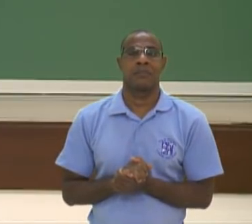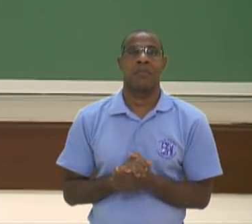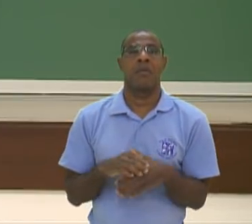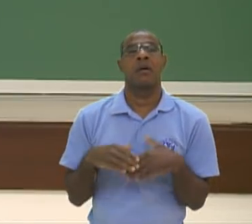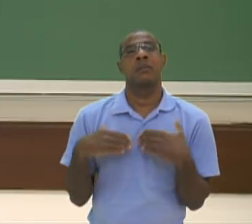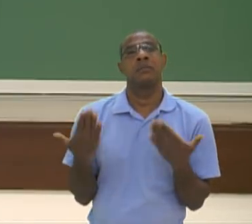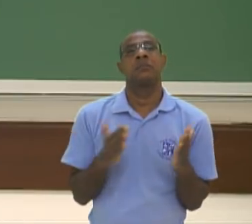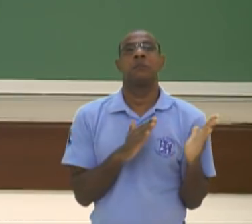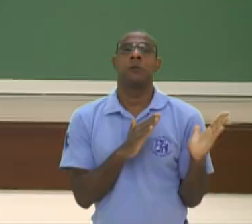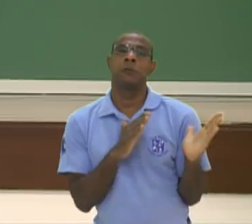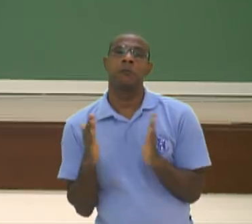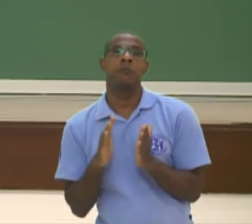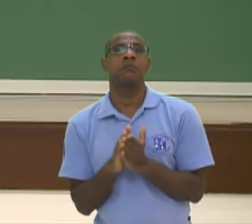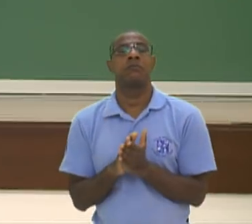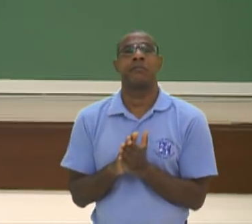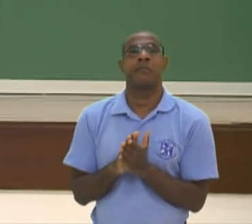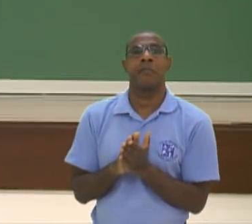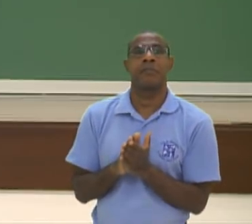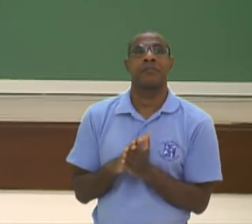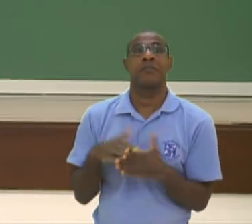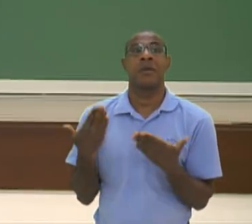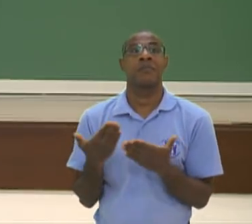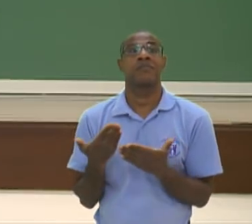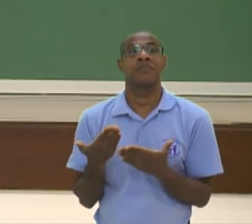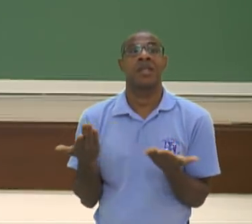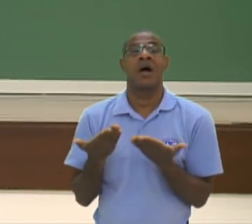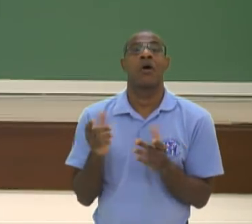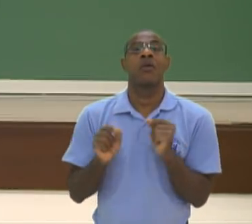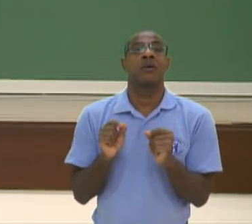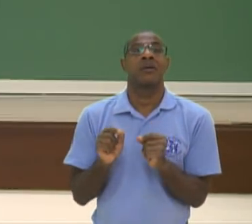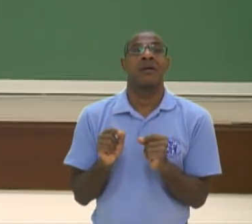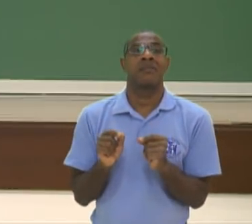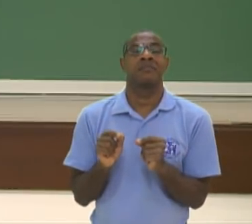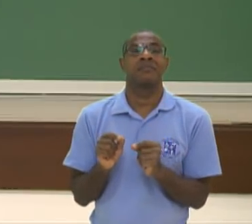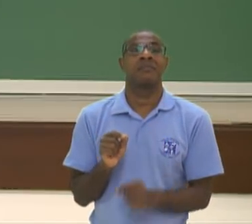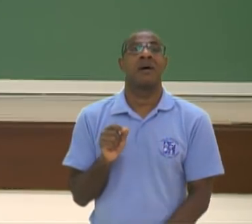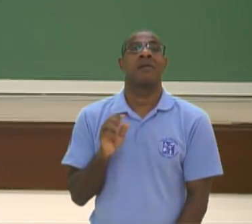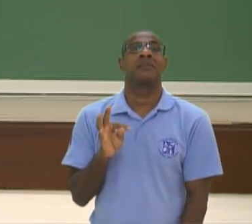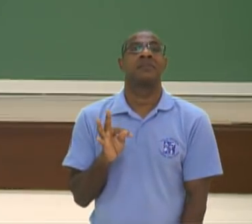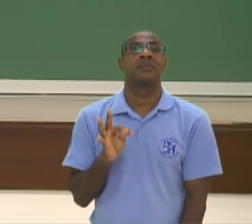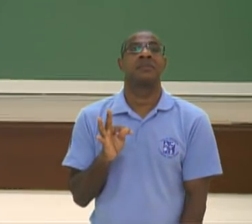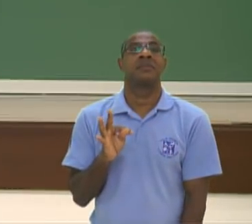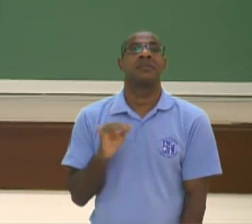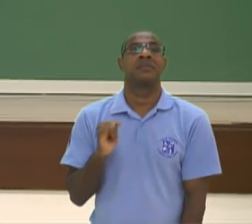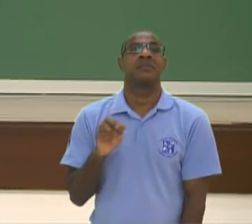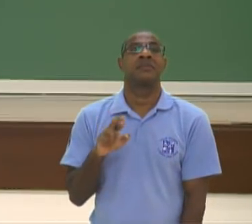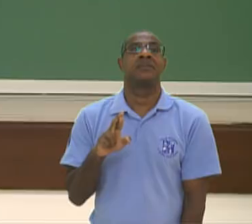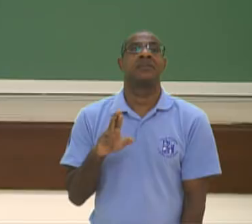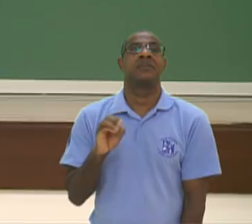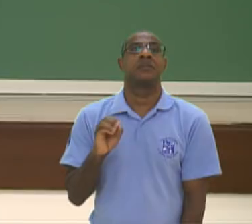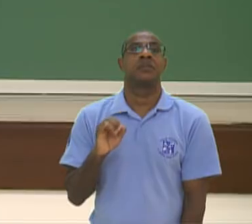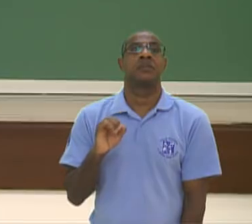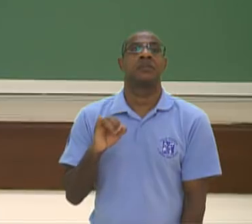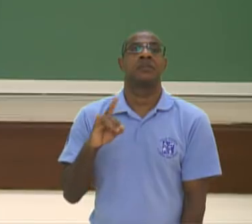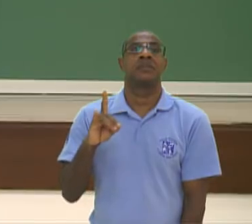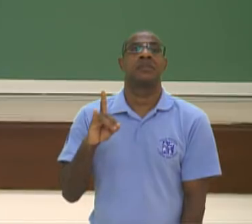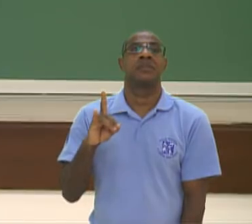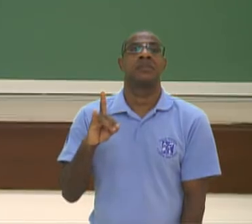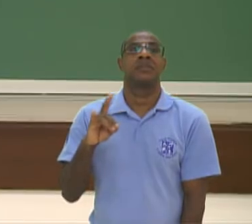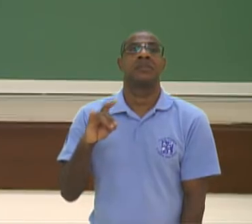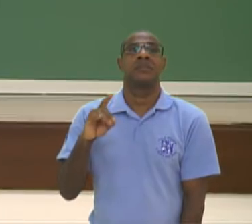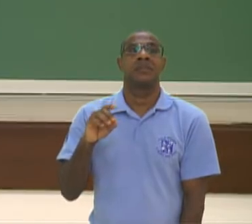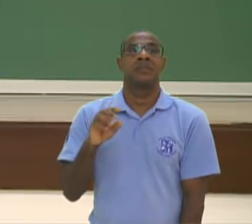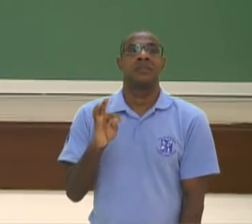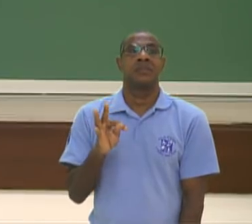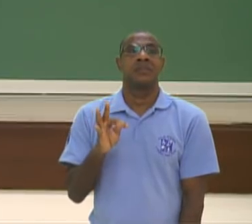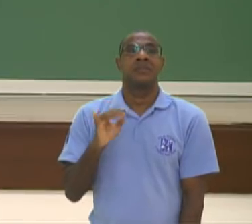Dando sequência aqui então, outra glândula que a gente vai conhecer nessa aula é a tireoide, ou também só chamada de tireoide, tá?